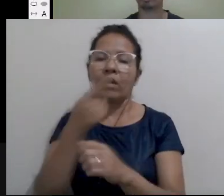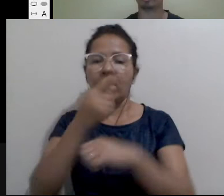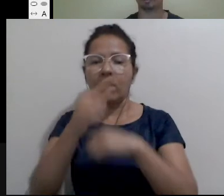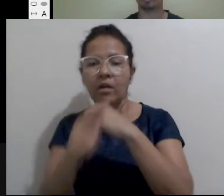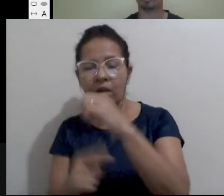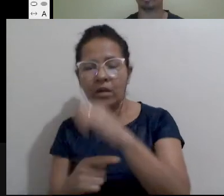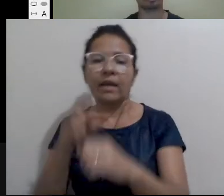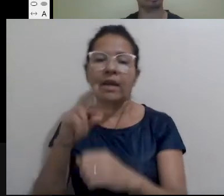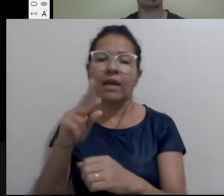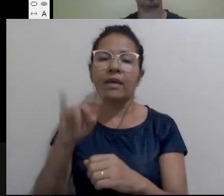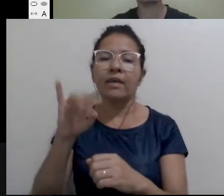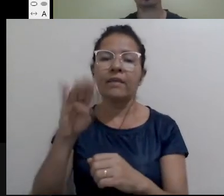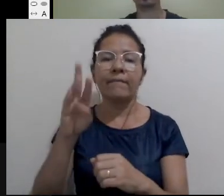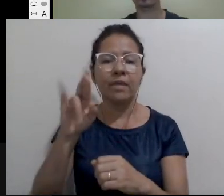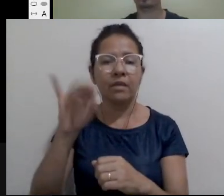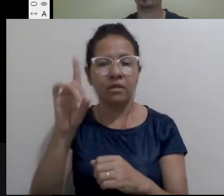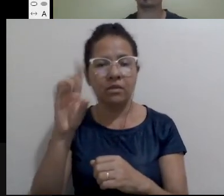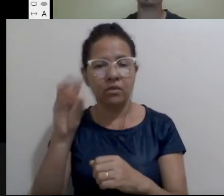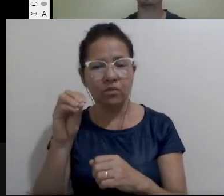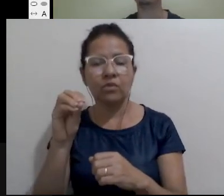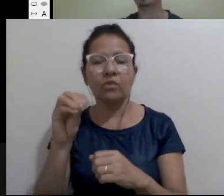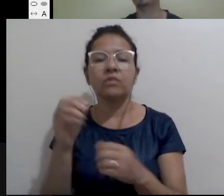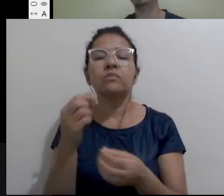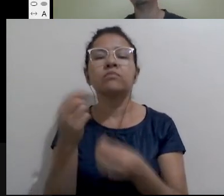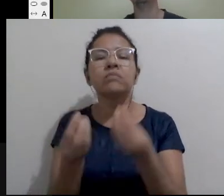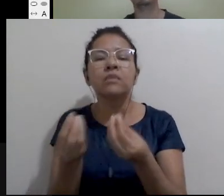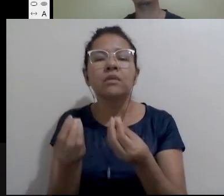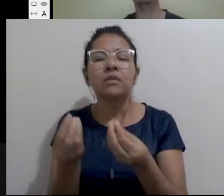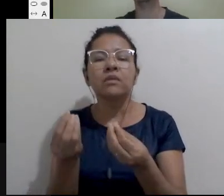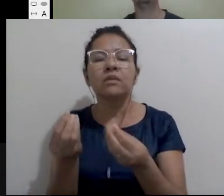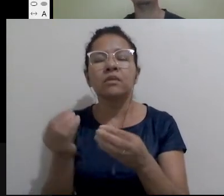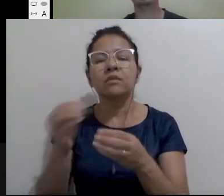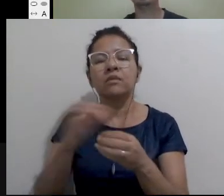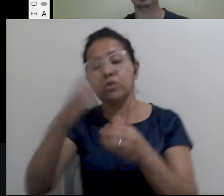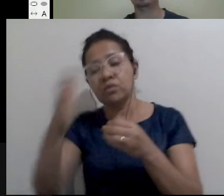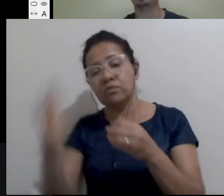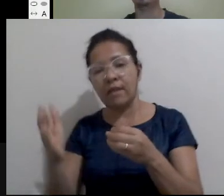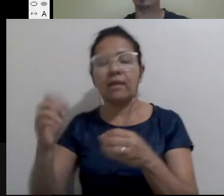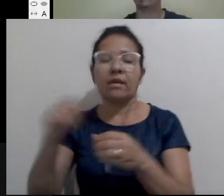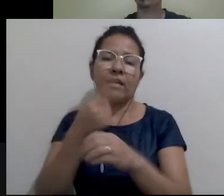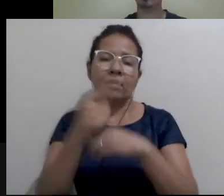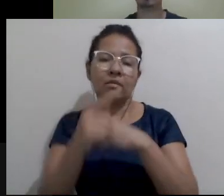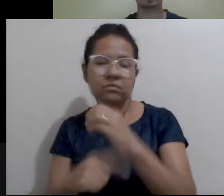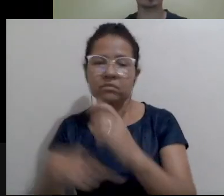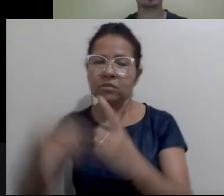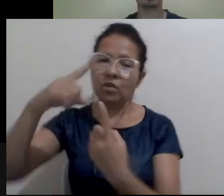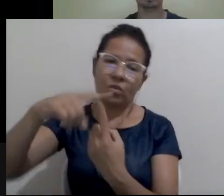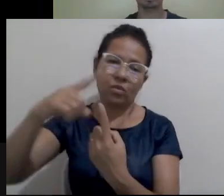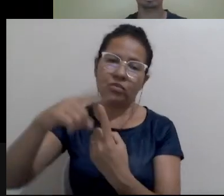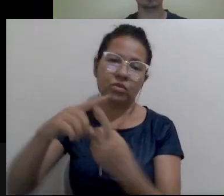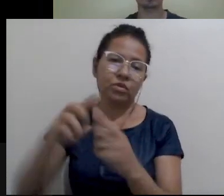para formar os orbitais híbridos do, dos orbitais D mais externos, tá? Apenas uma